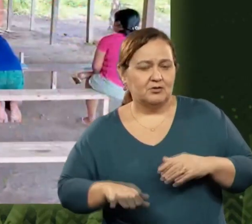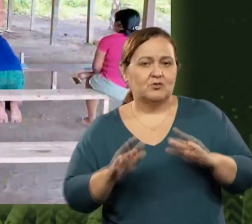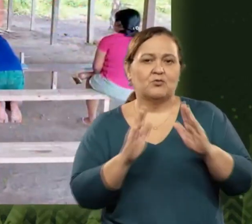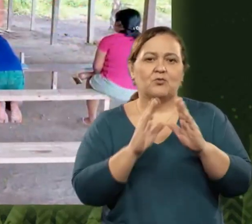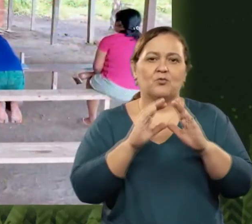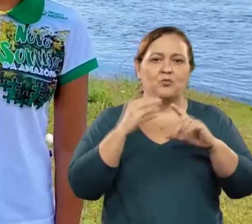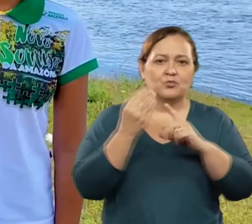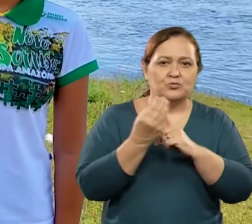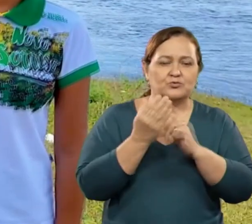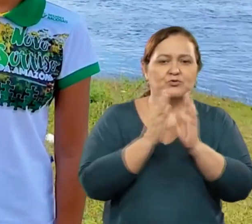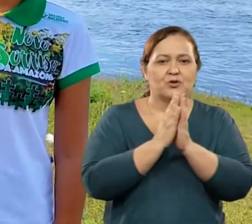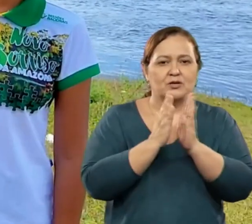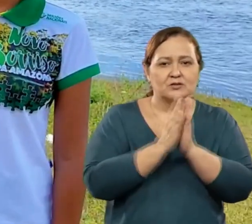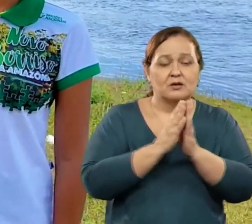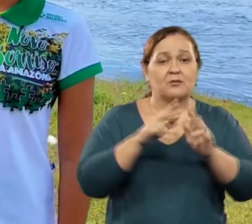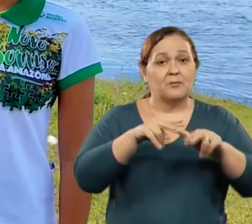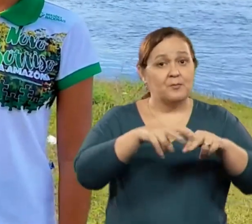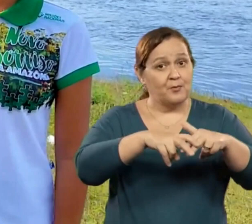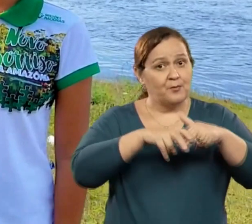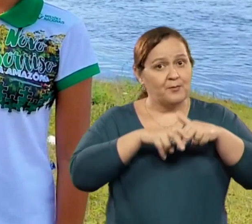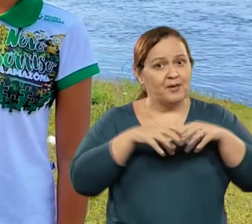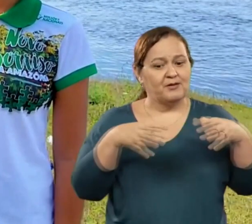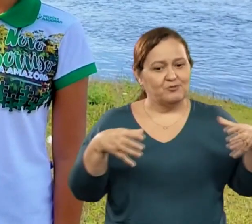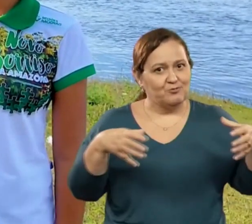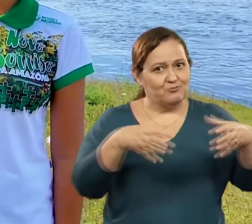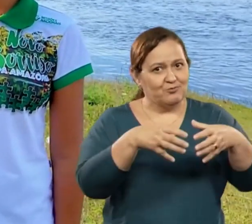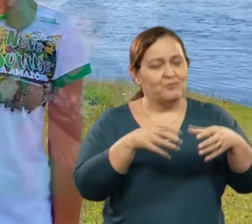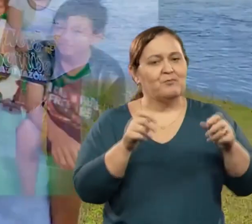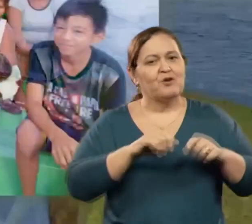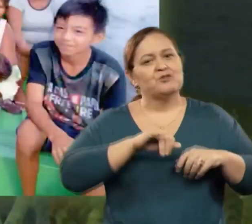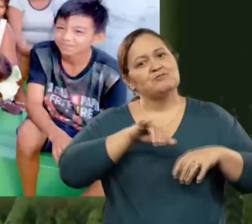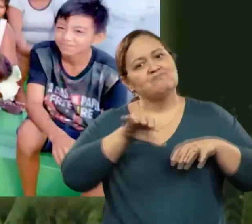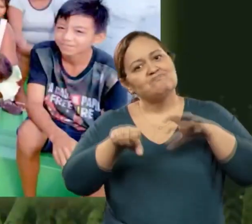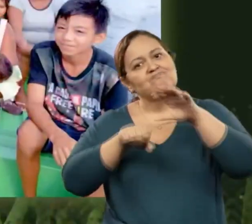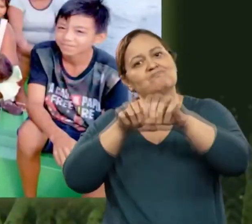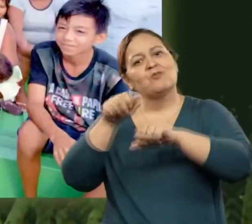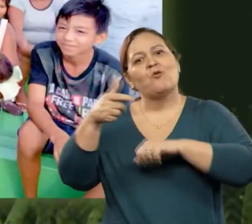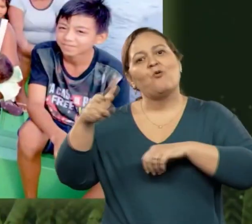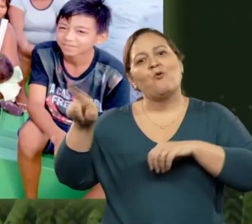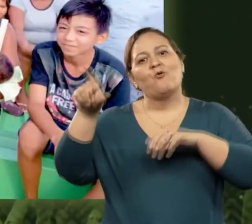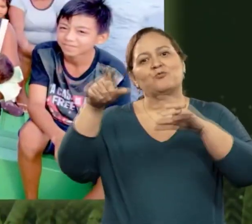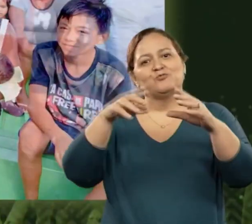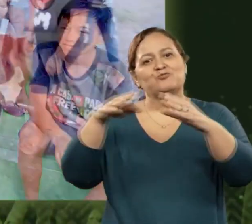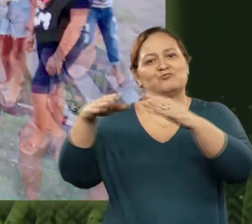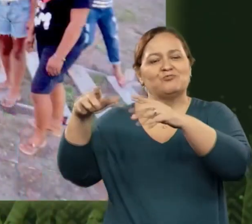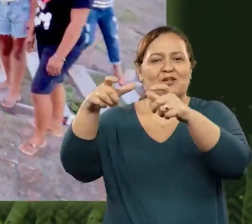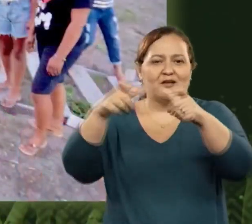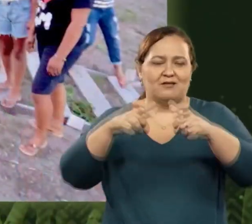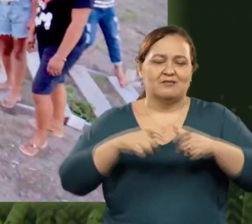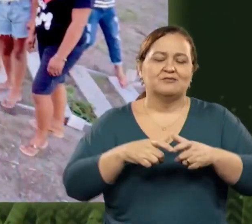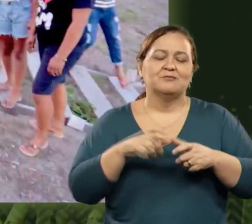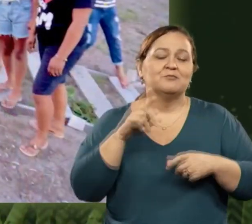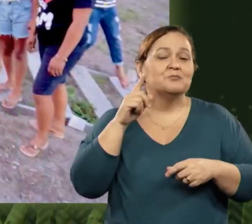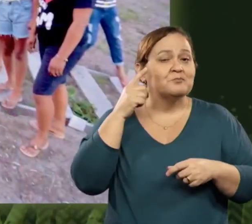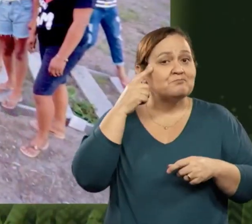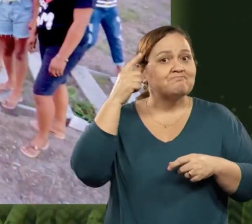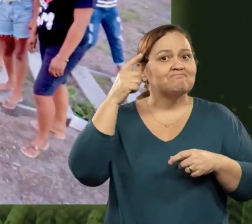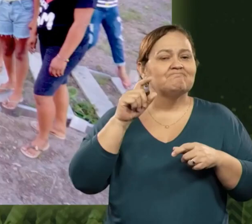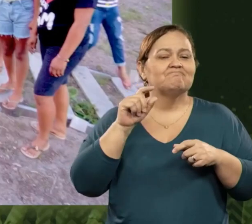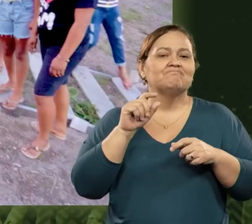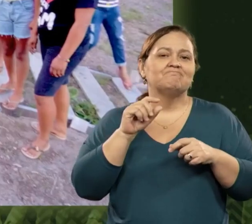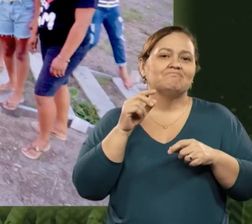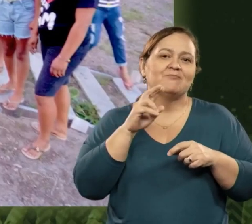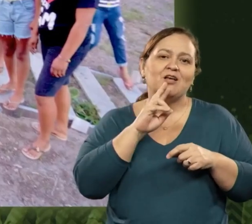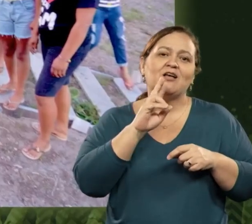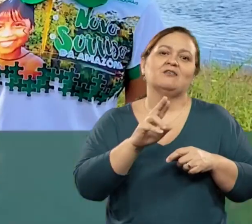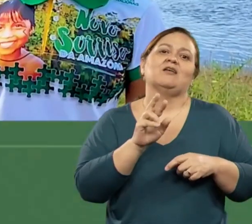de oração. E, através da nossa comunidade, podemos alcançar outras comunidades ribeirinhas. Porque nós entendemos que a solução